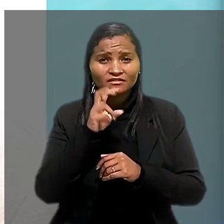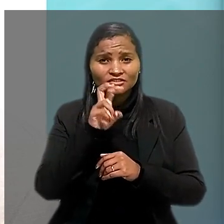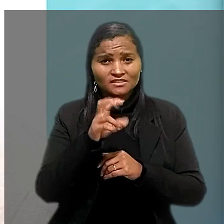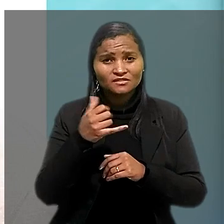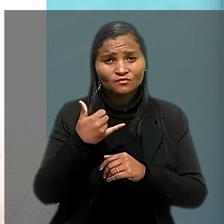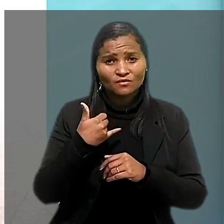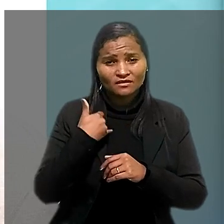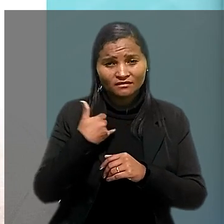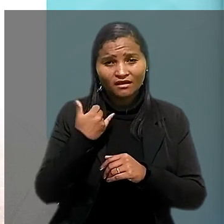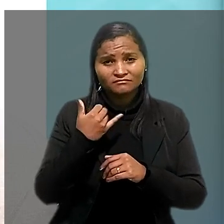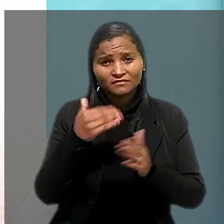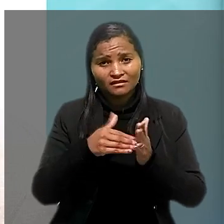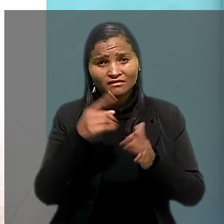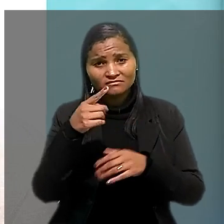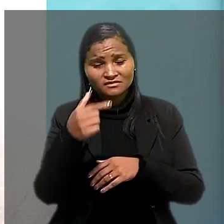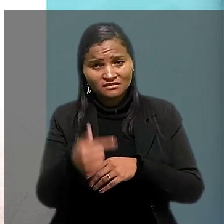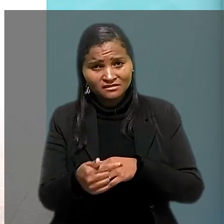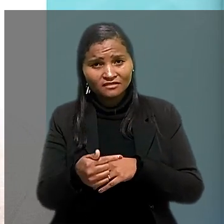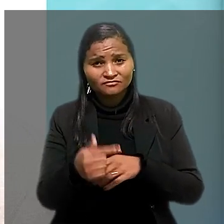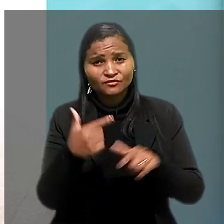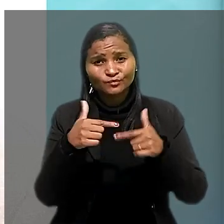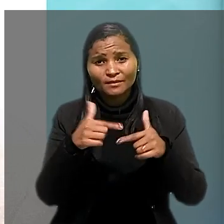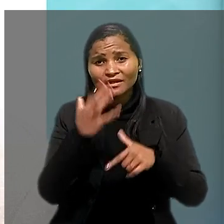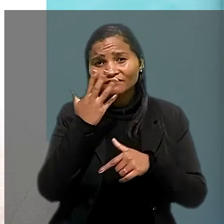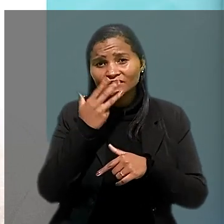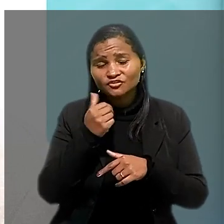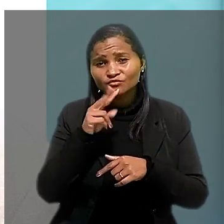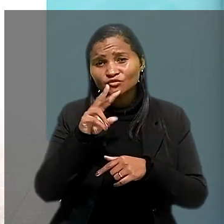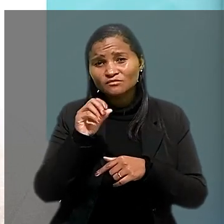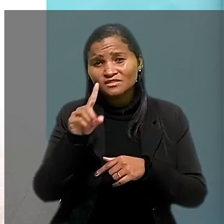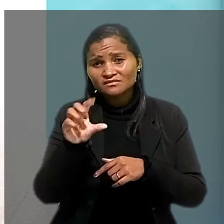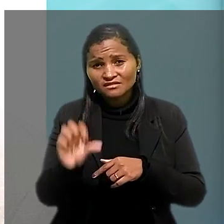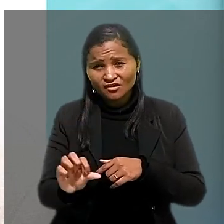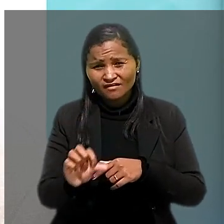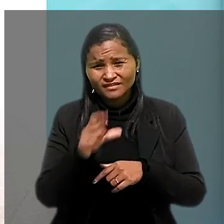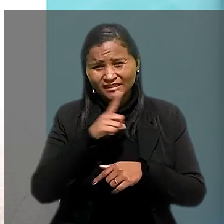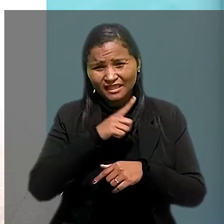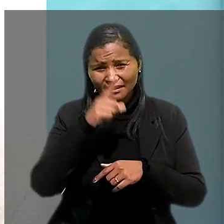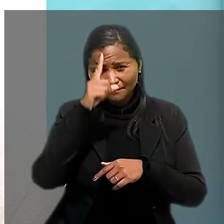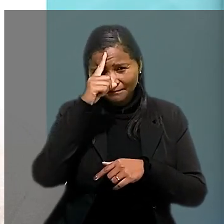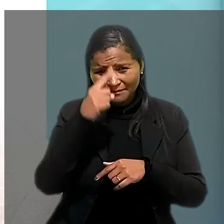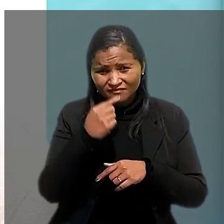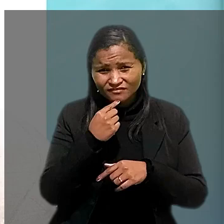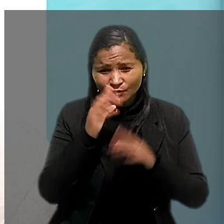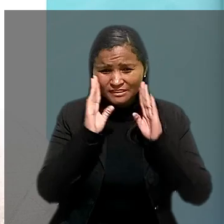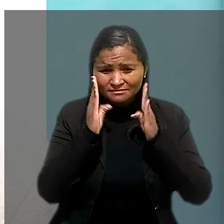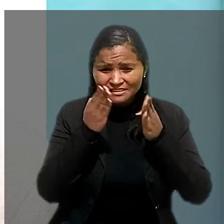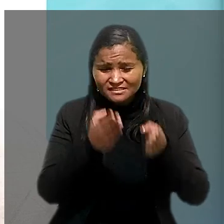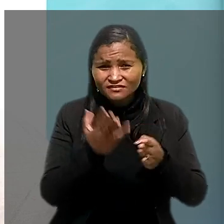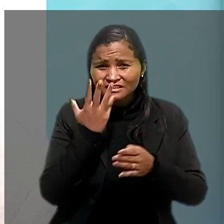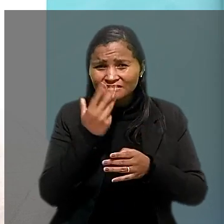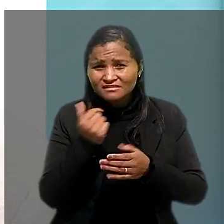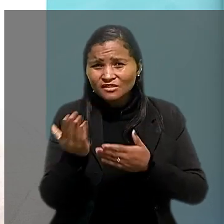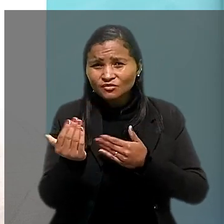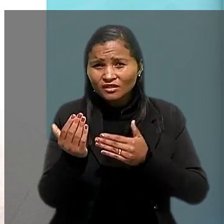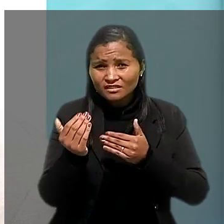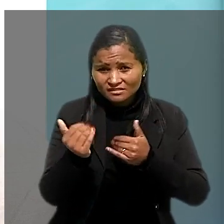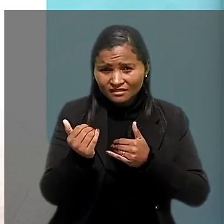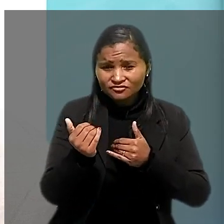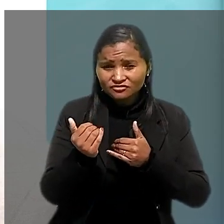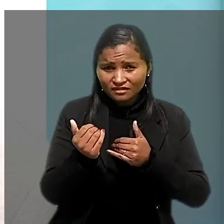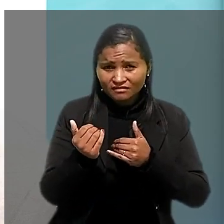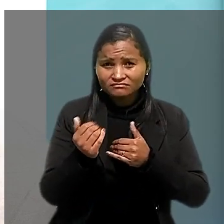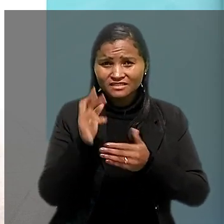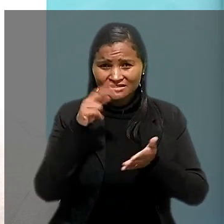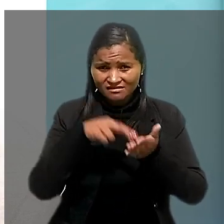a 17 anos no Brasil em situação de trabalho infantil em 2019. Existe um perfil específico da criança e do adolescente vítima dessa realidade